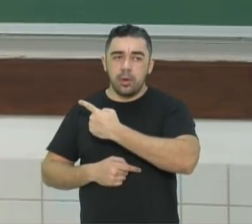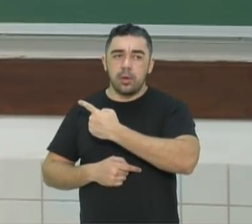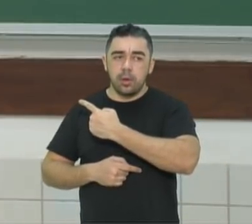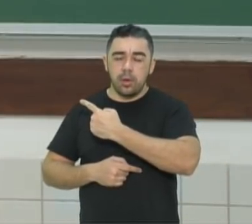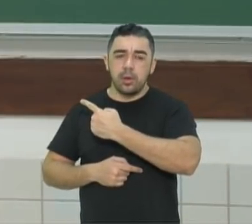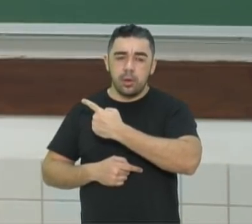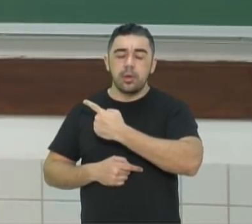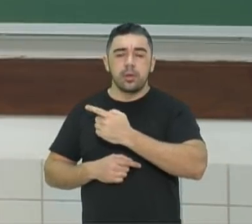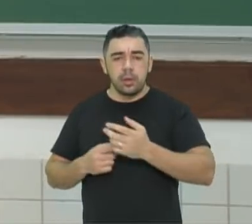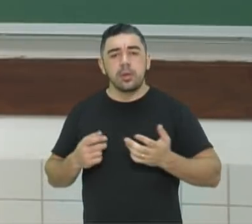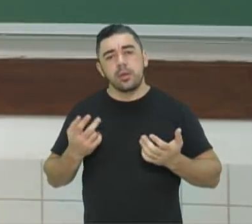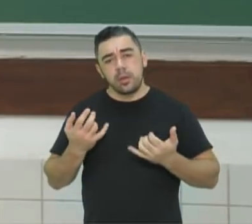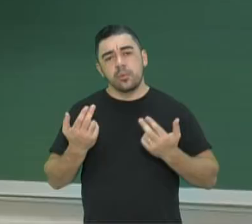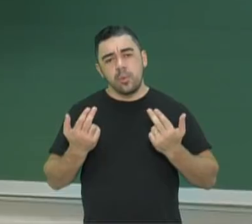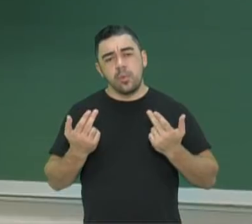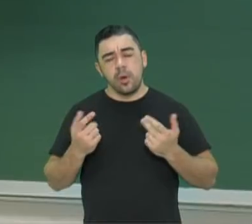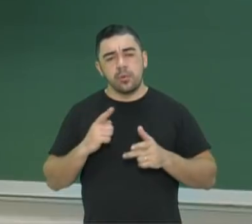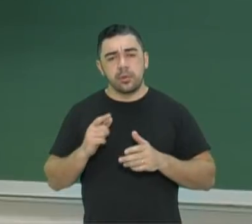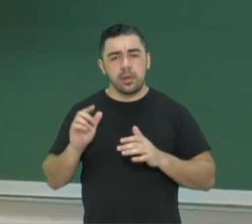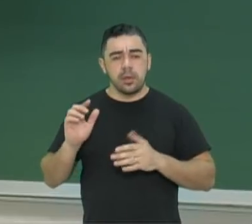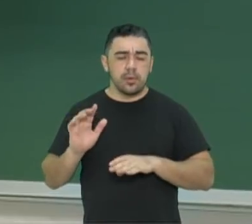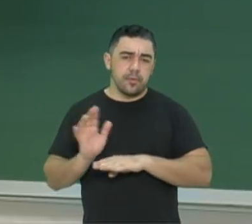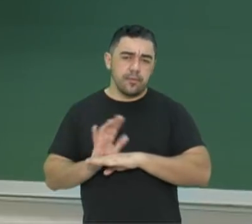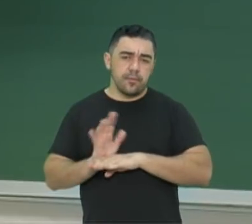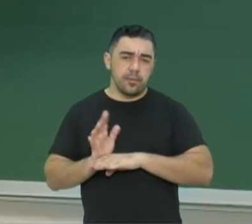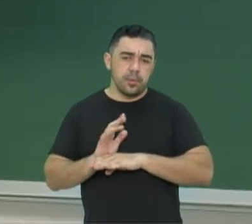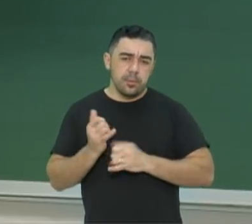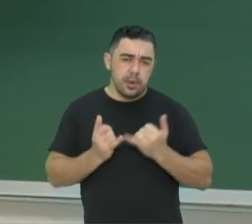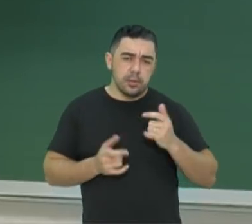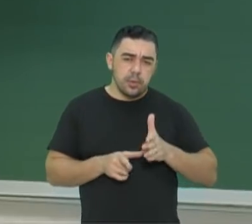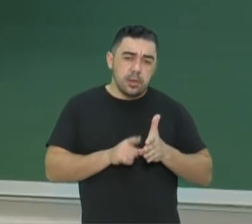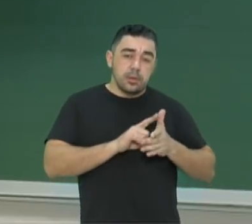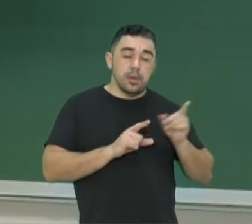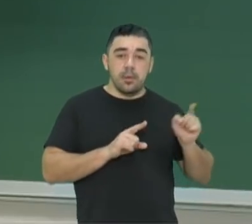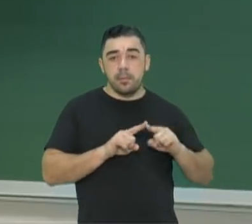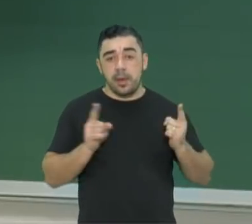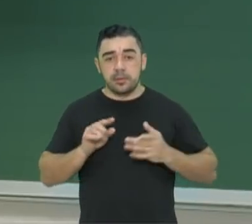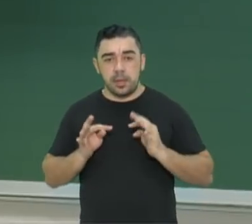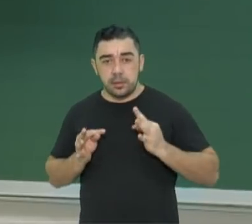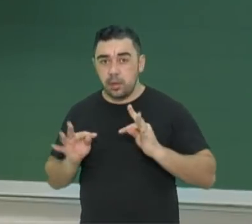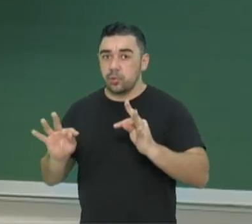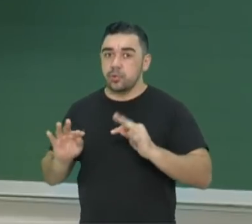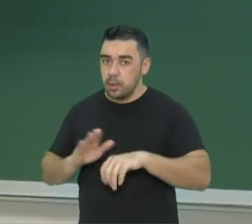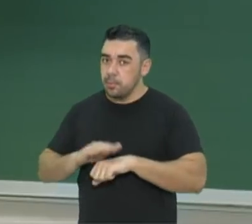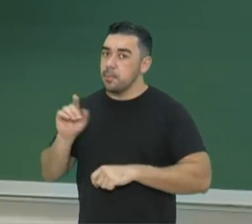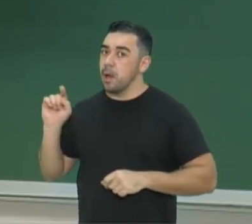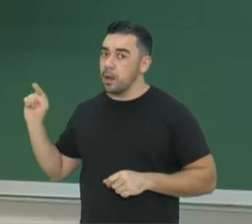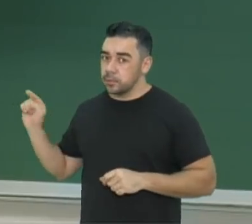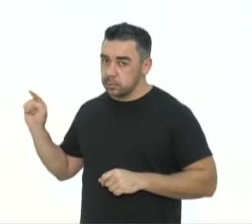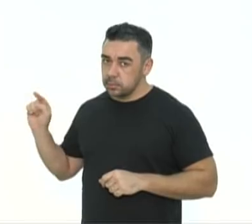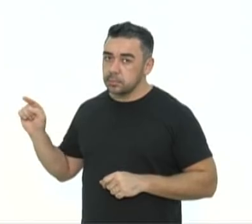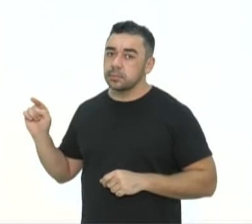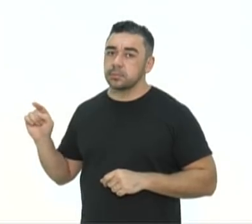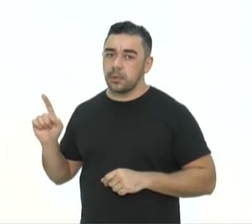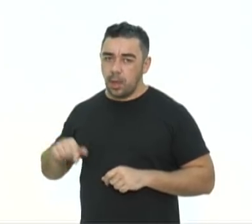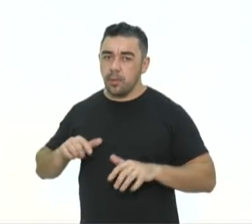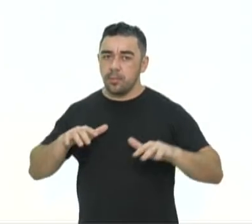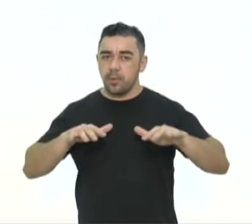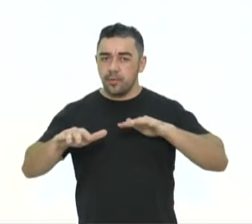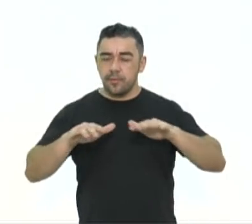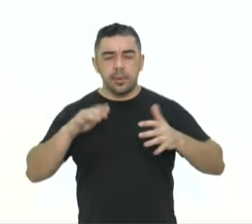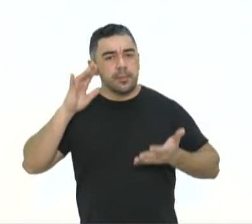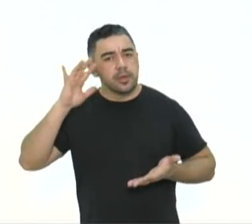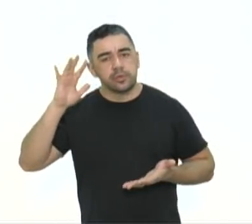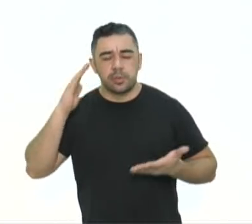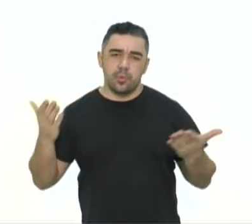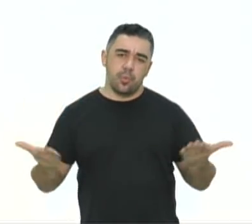Phantasmagoria, só que lógico com uma tecnologia muito mais avançada com respeito, naquela época, com respeito ao movimento. Imagina hoje